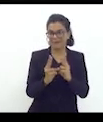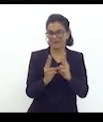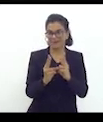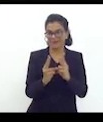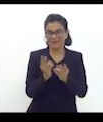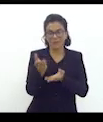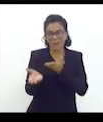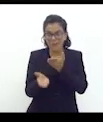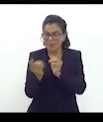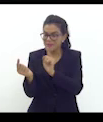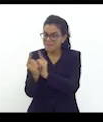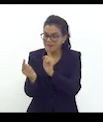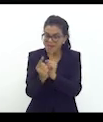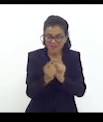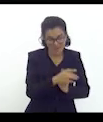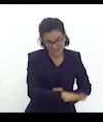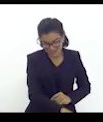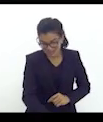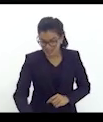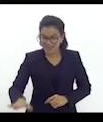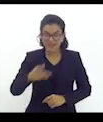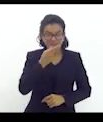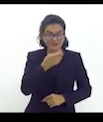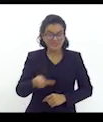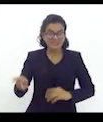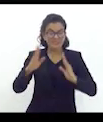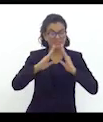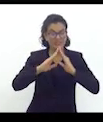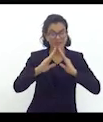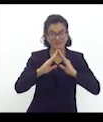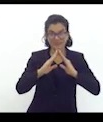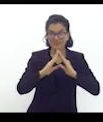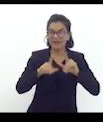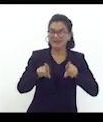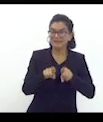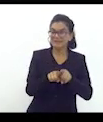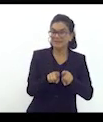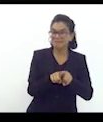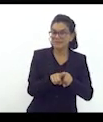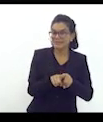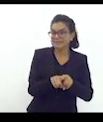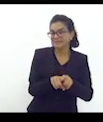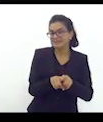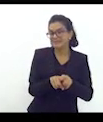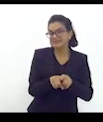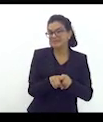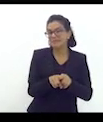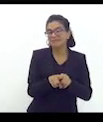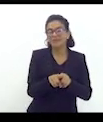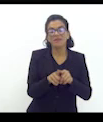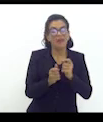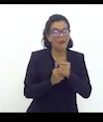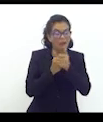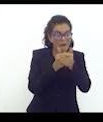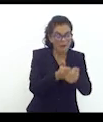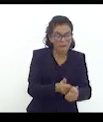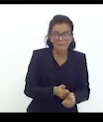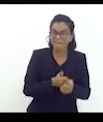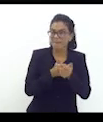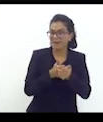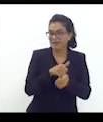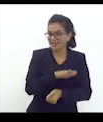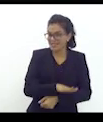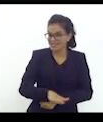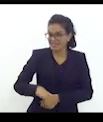do atendimento às nossas crianças. As visitas domiciliares, que é quem faz todo acompanhamento à primeira infância